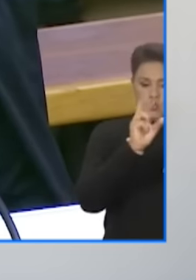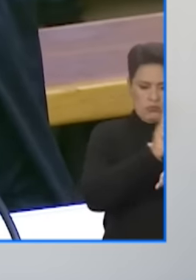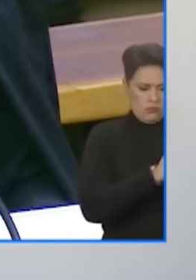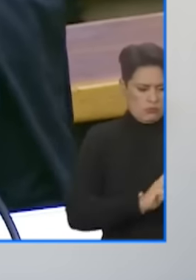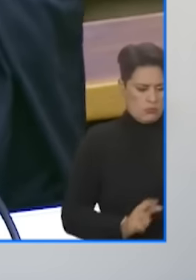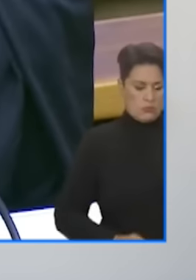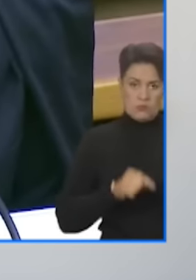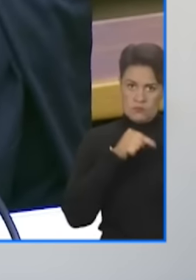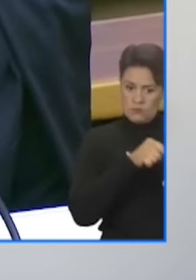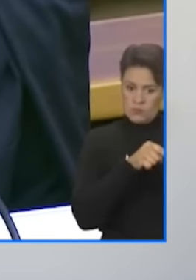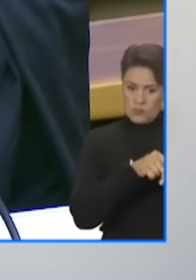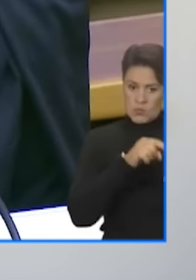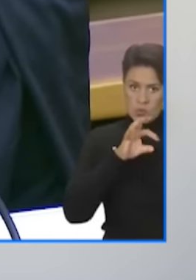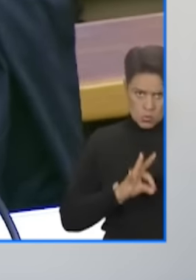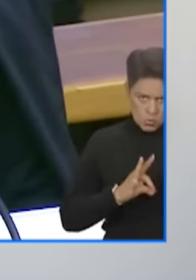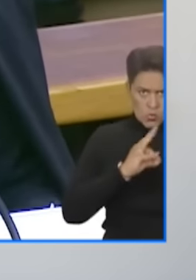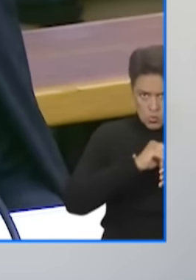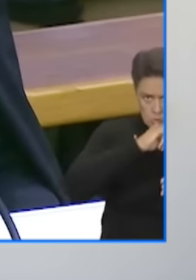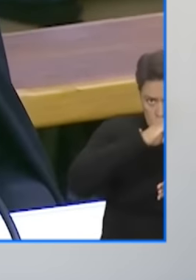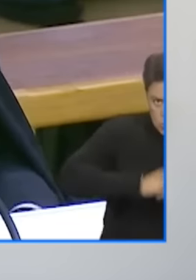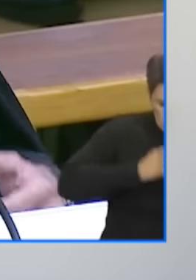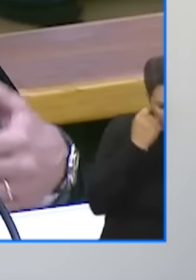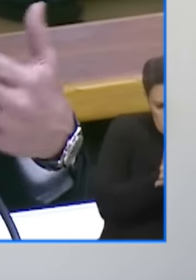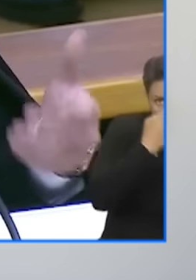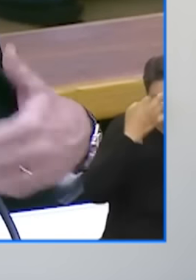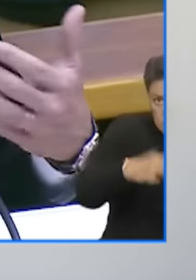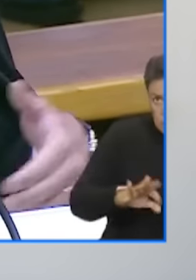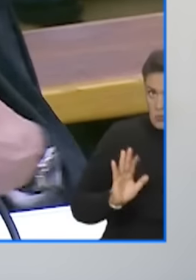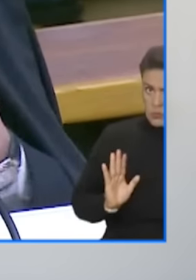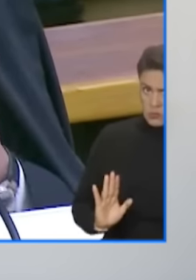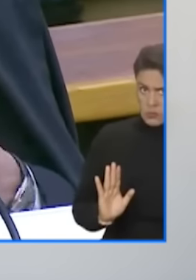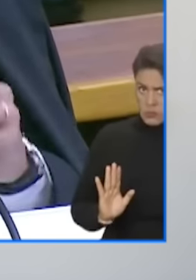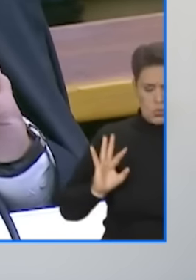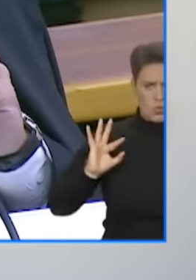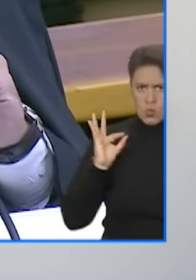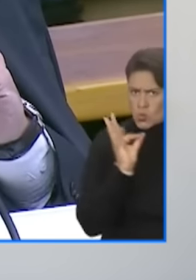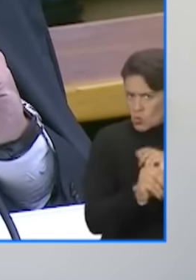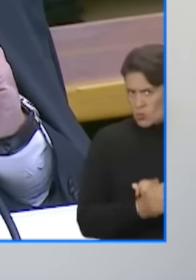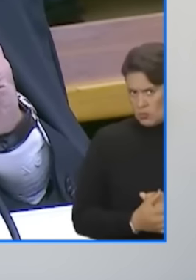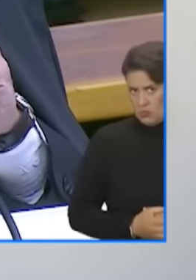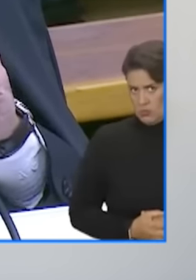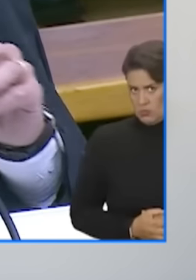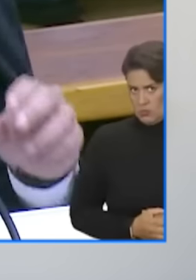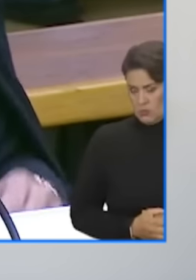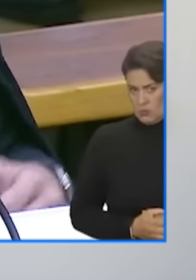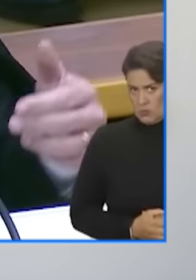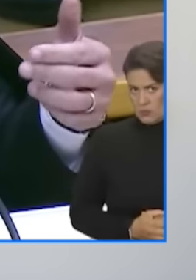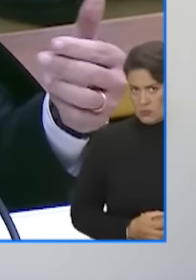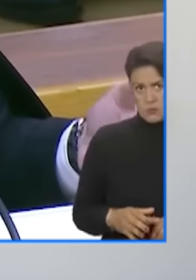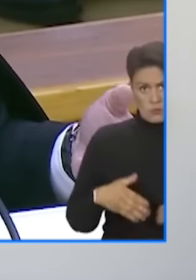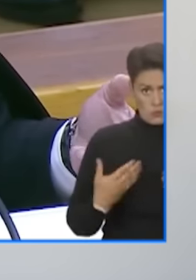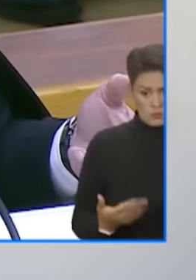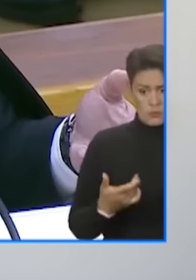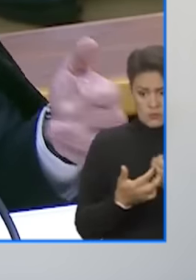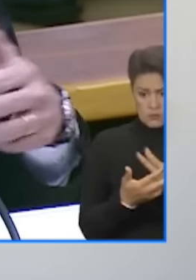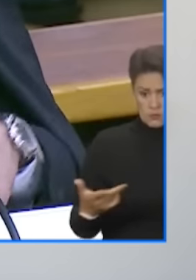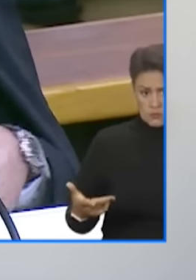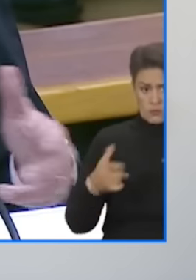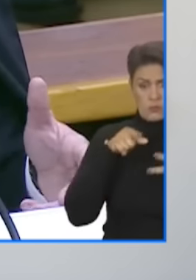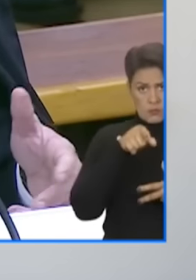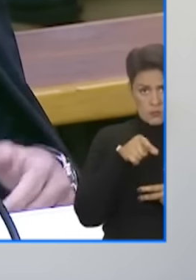expediente, cada um do seu tribunal. A ideia é que não se confunda. Tá? Não se confundam os expedientes. Expediente do TSE é